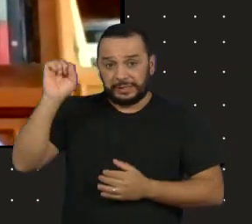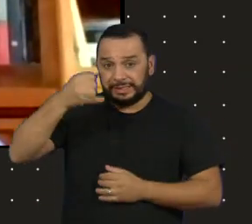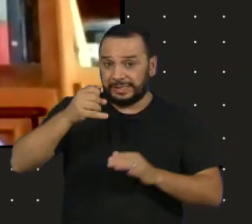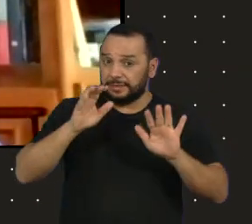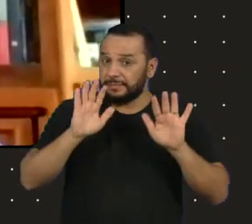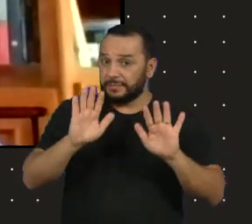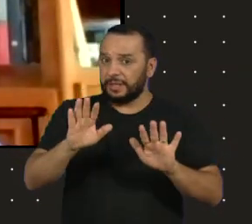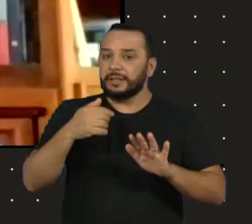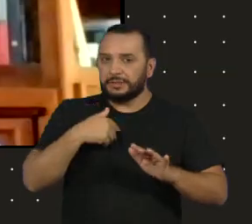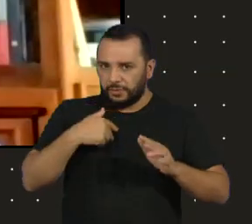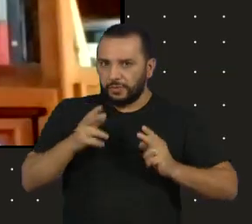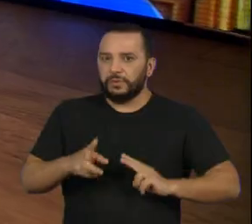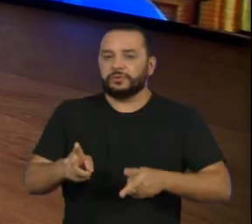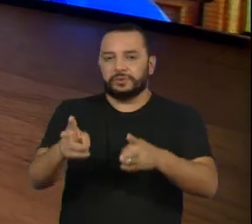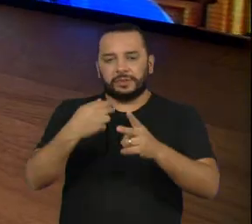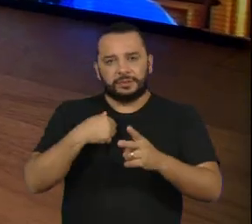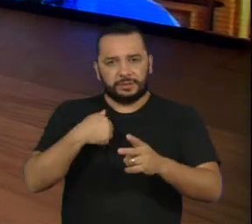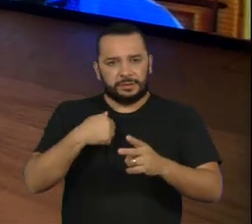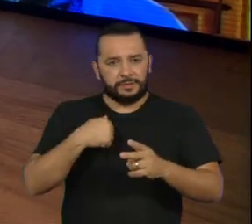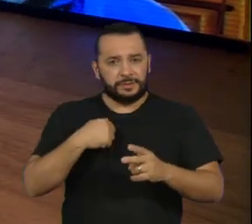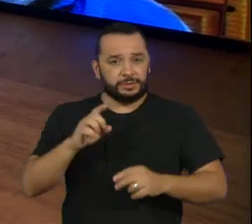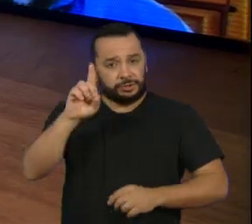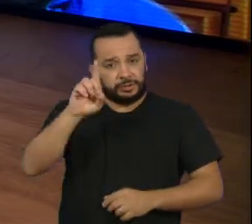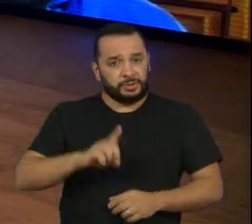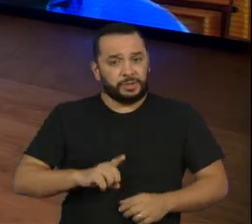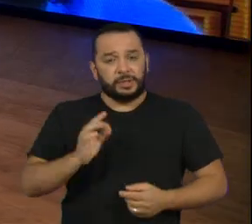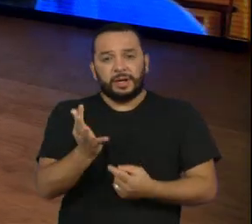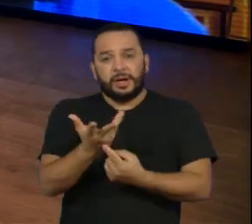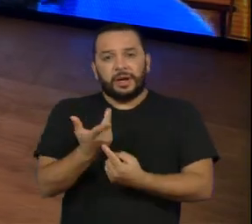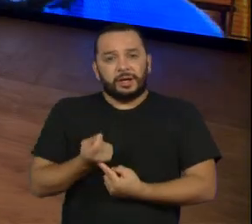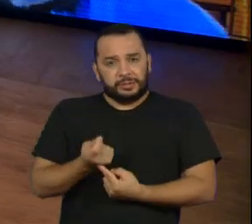eu continuava diretor de arte da Abril Cultural.